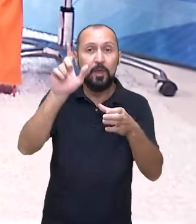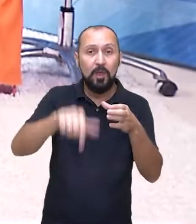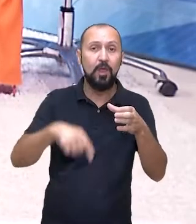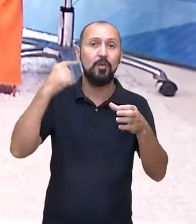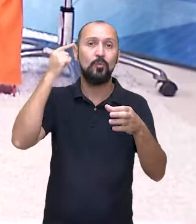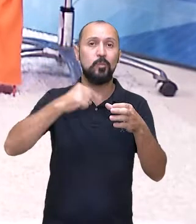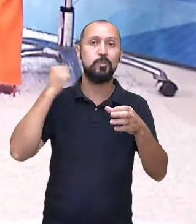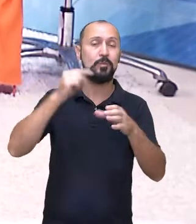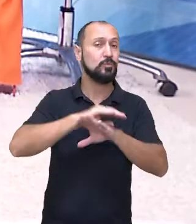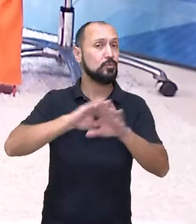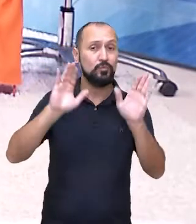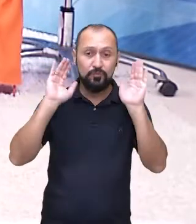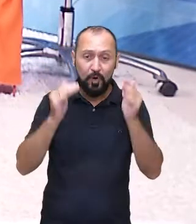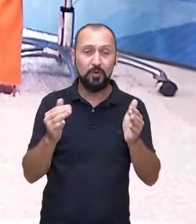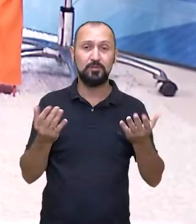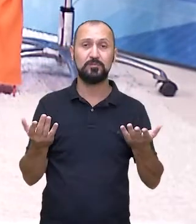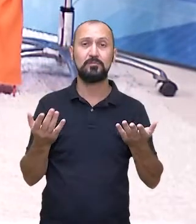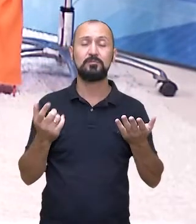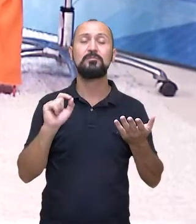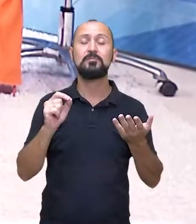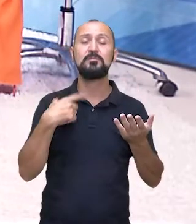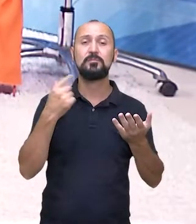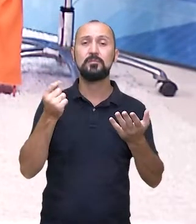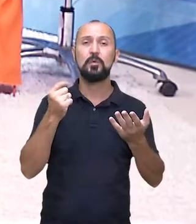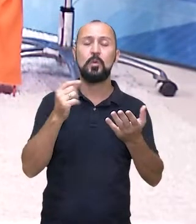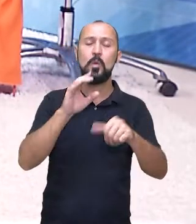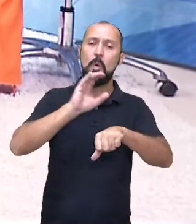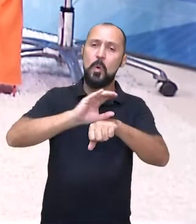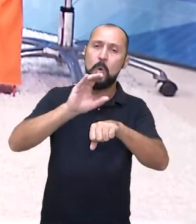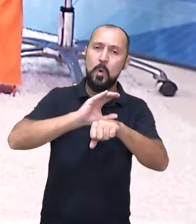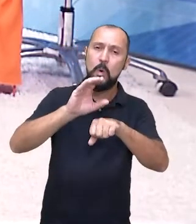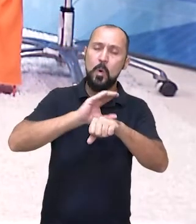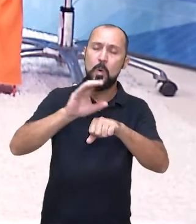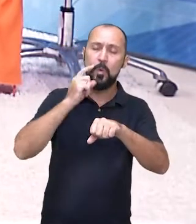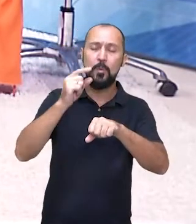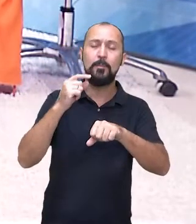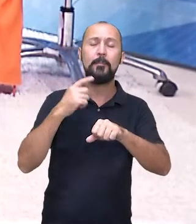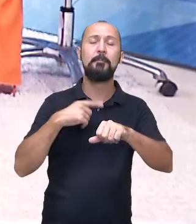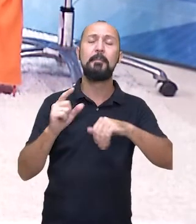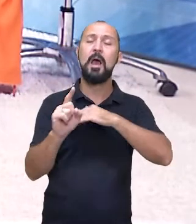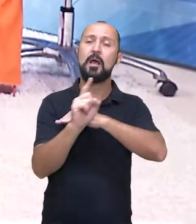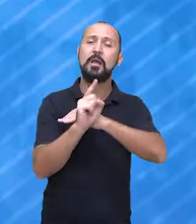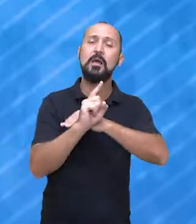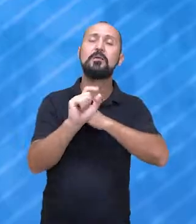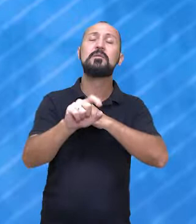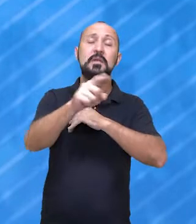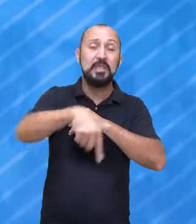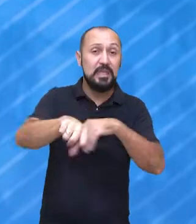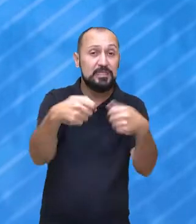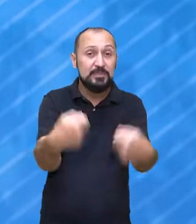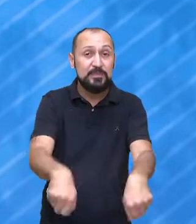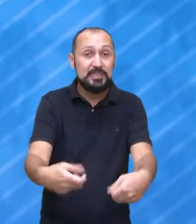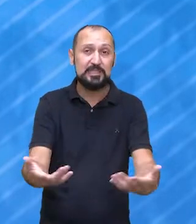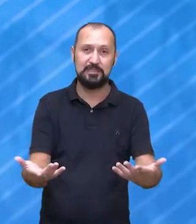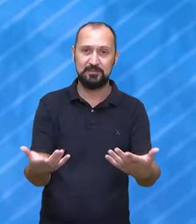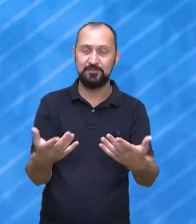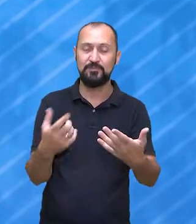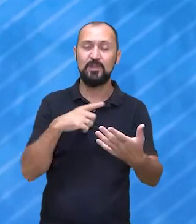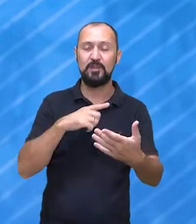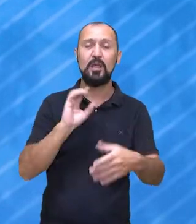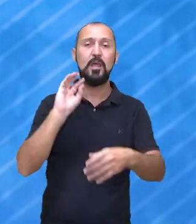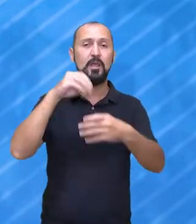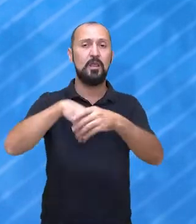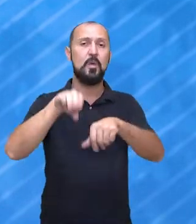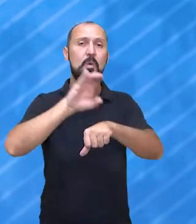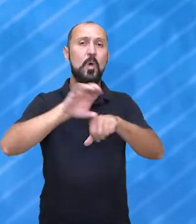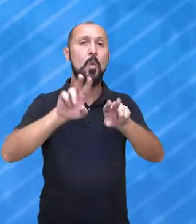específico nosso público é o advogado então a gente tenta dividir as nossas os nossos cursos para atender todo mundo então a